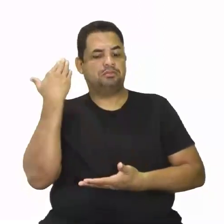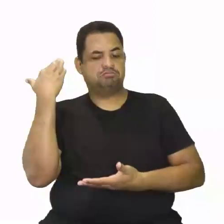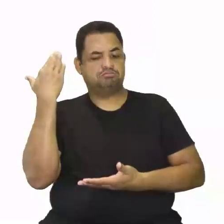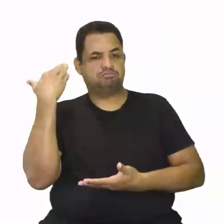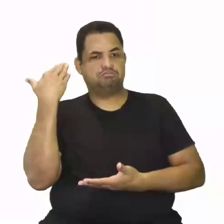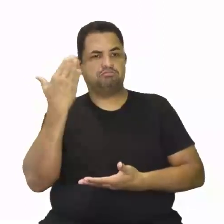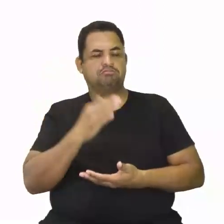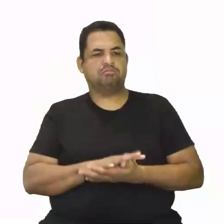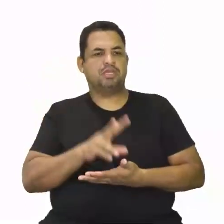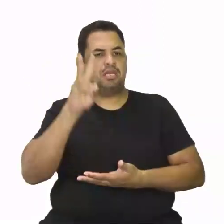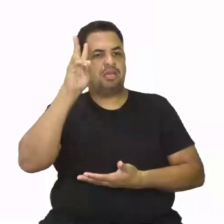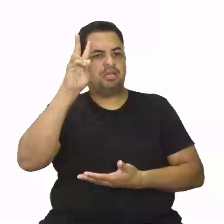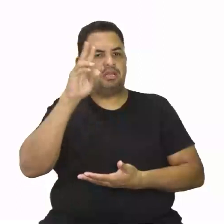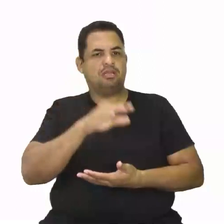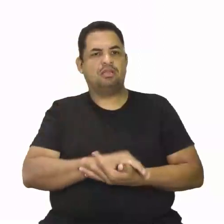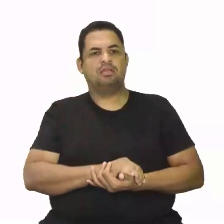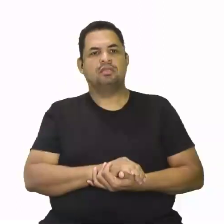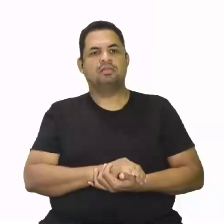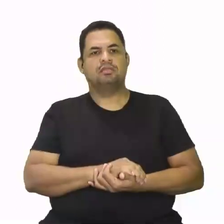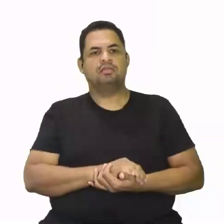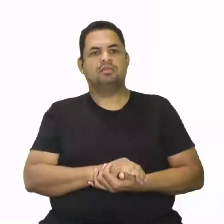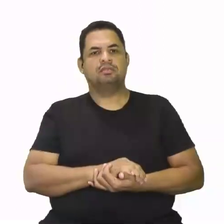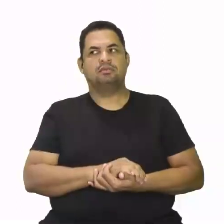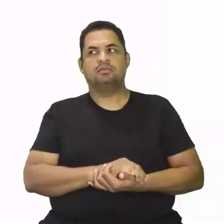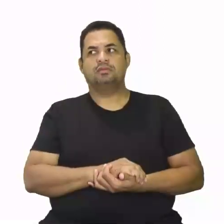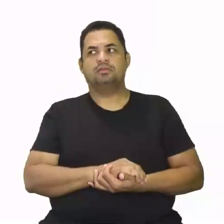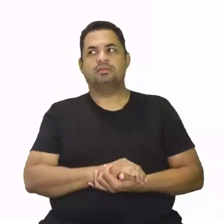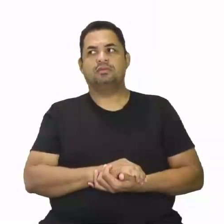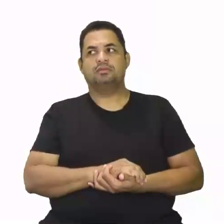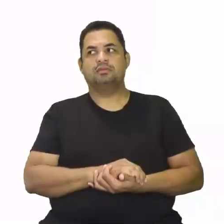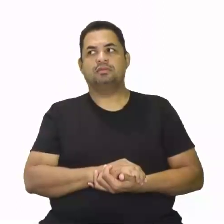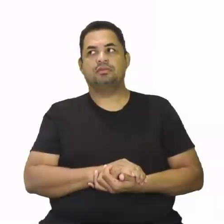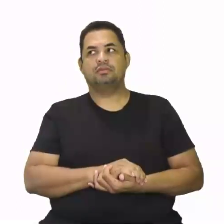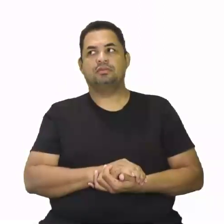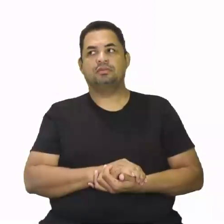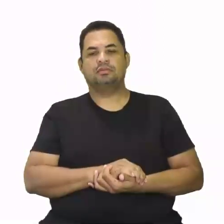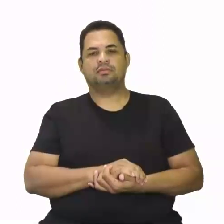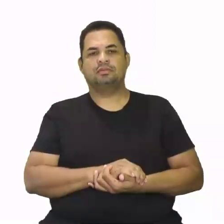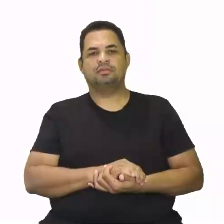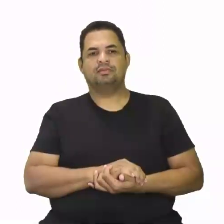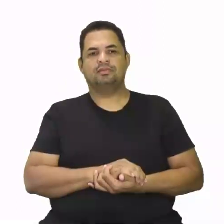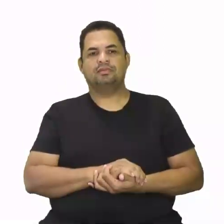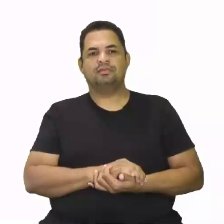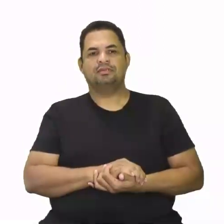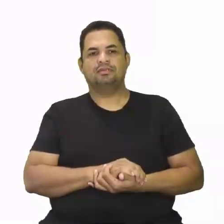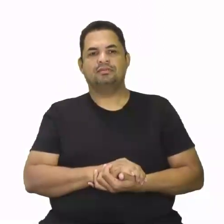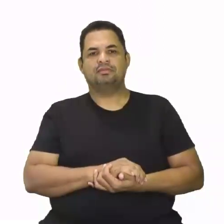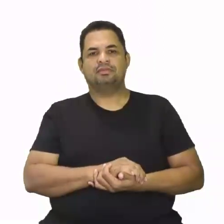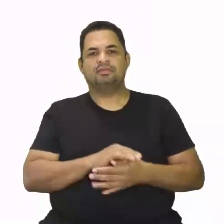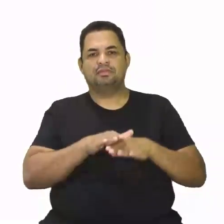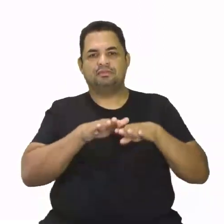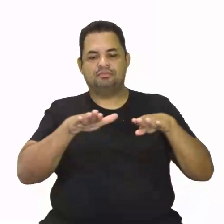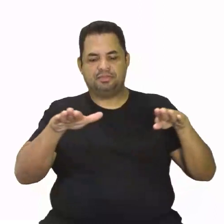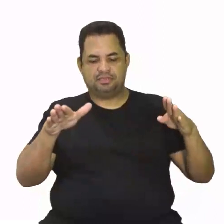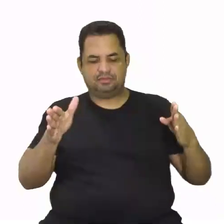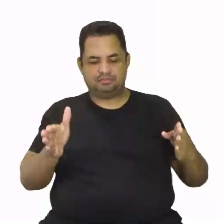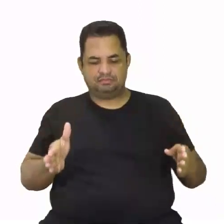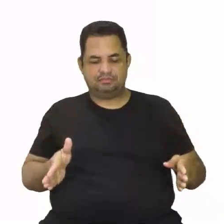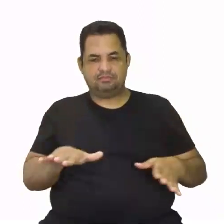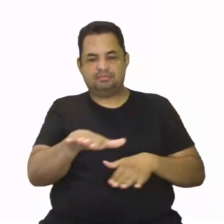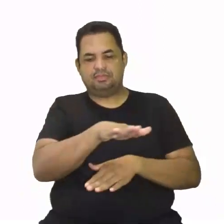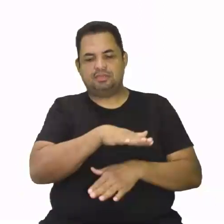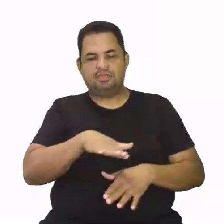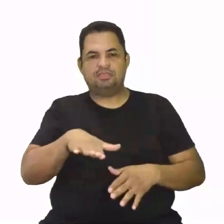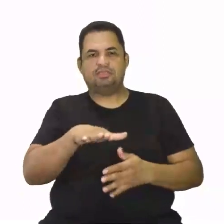recuerde que la mesa é o símbolo do lar. Olha, a mesa é o símbolo